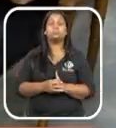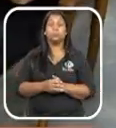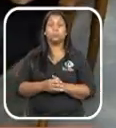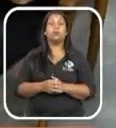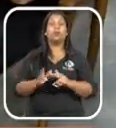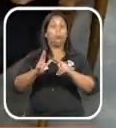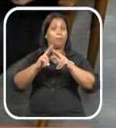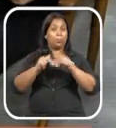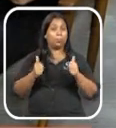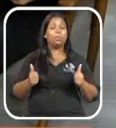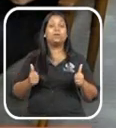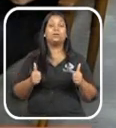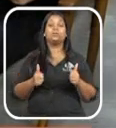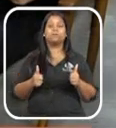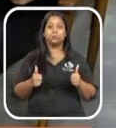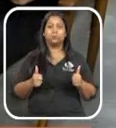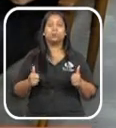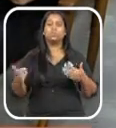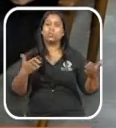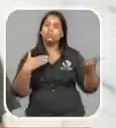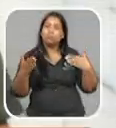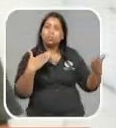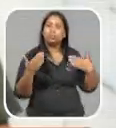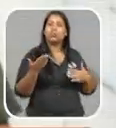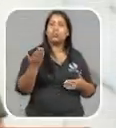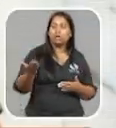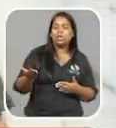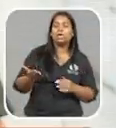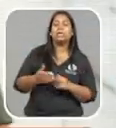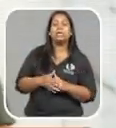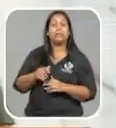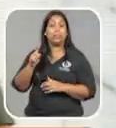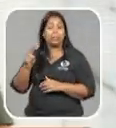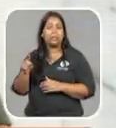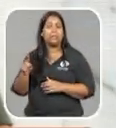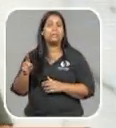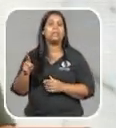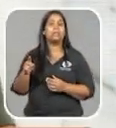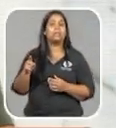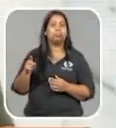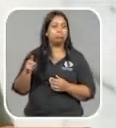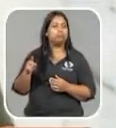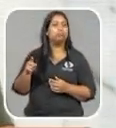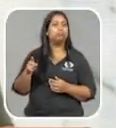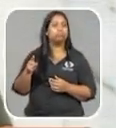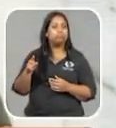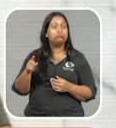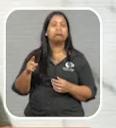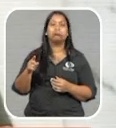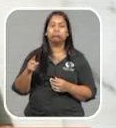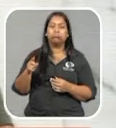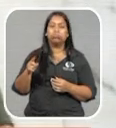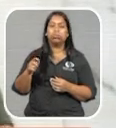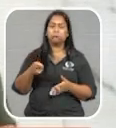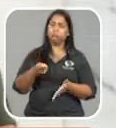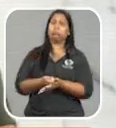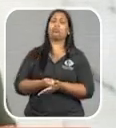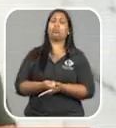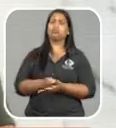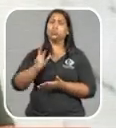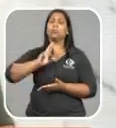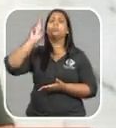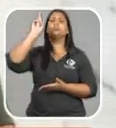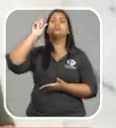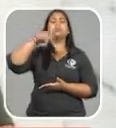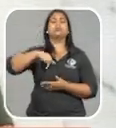e ele acabou se impondo assim como representante do Poder Legislativo e aí eles